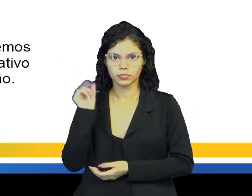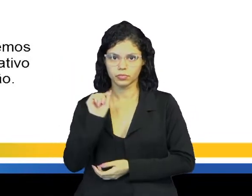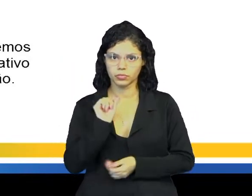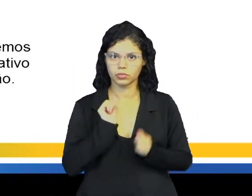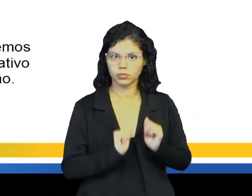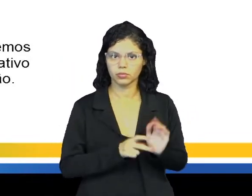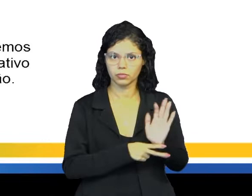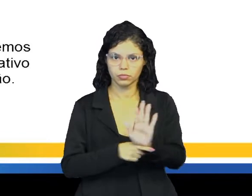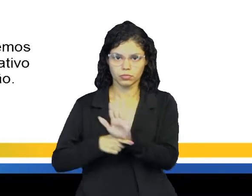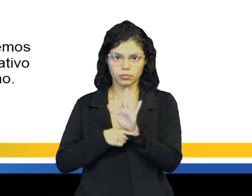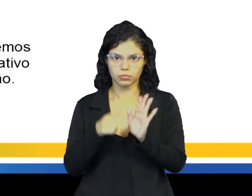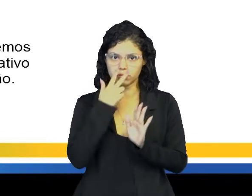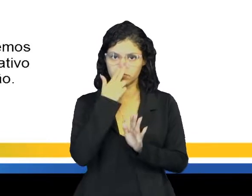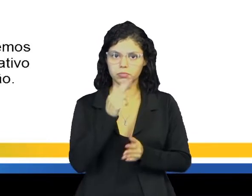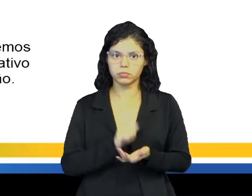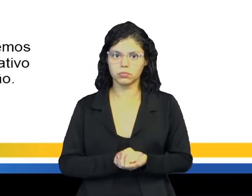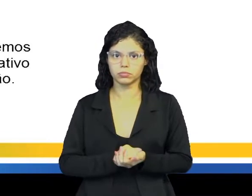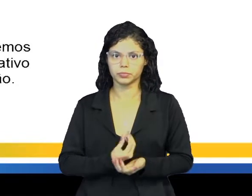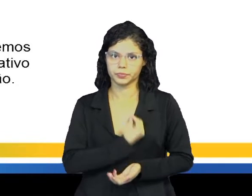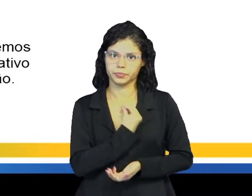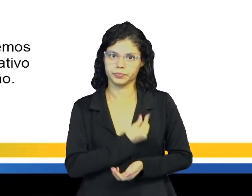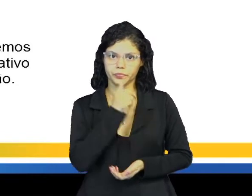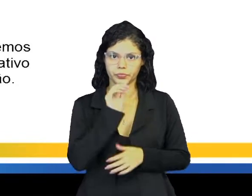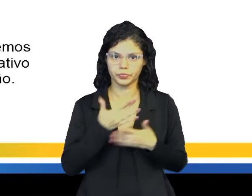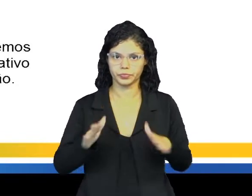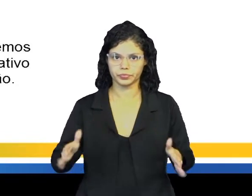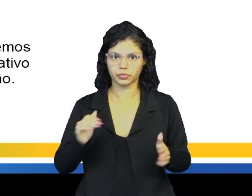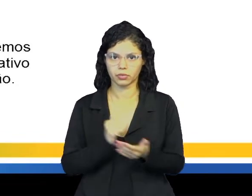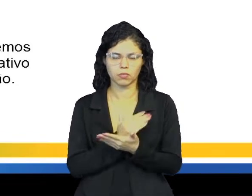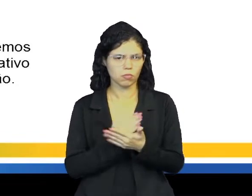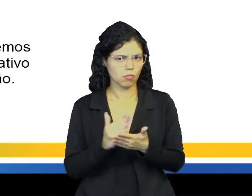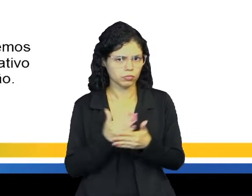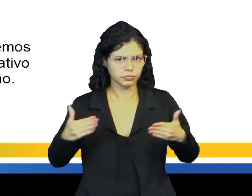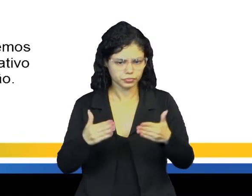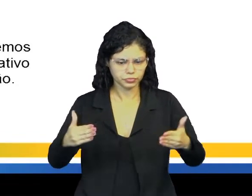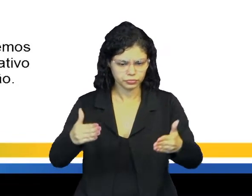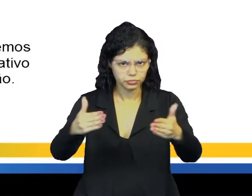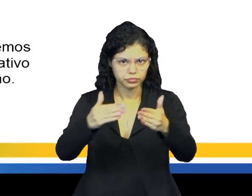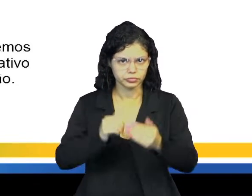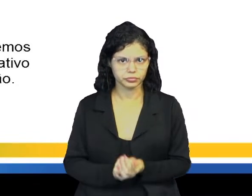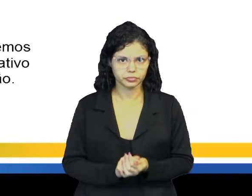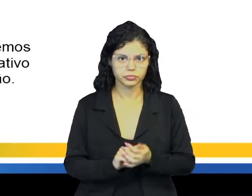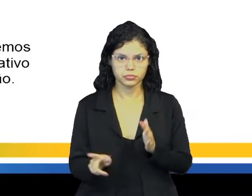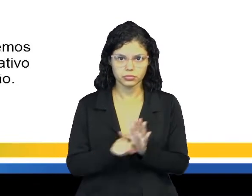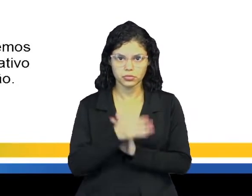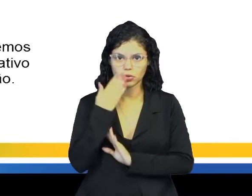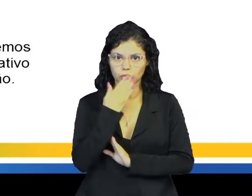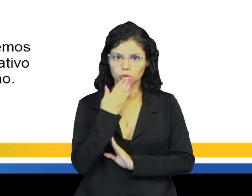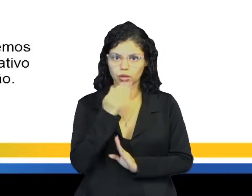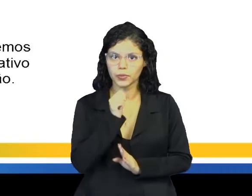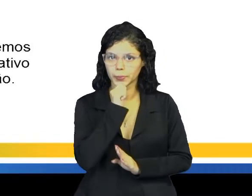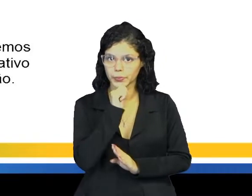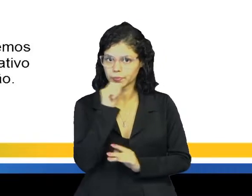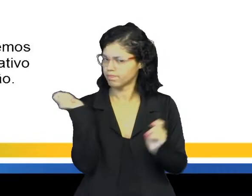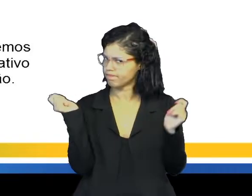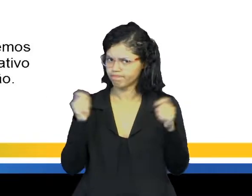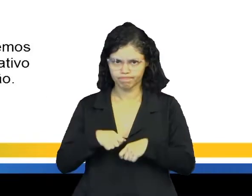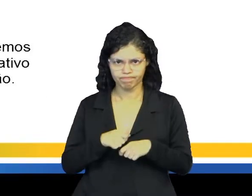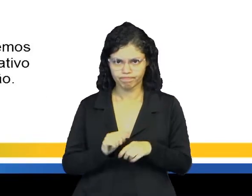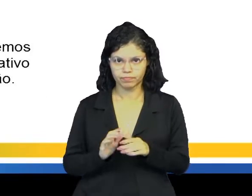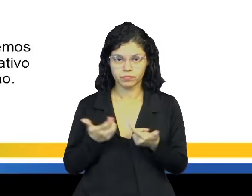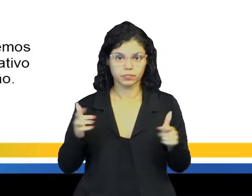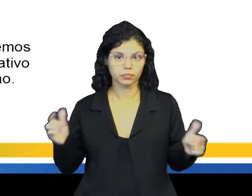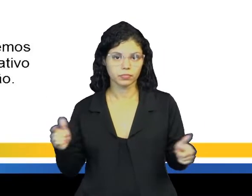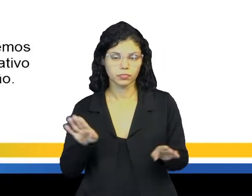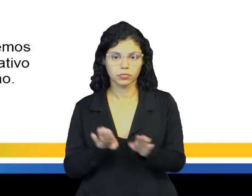pode aparecer de forma salgada, presente nos oceanos, mares e alguns lagos, e doce, referente à água que não possui grande densidade de